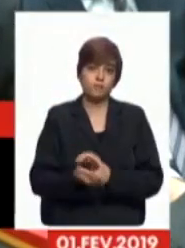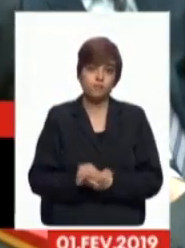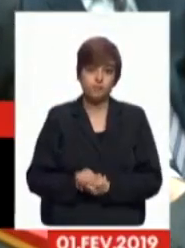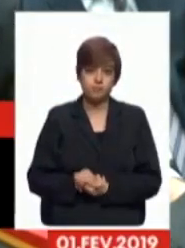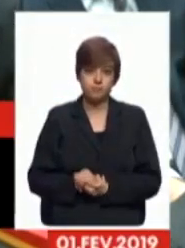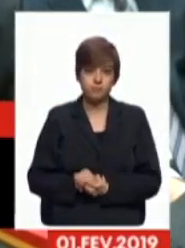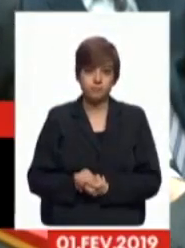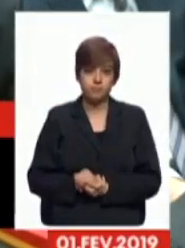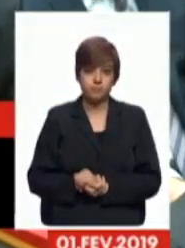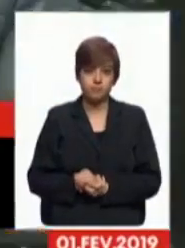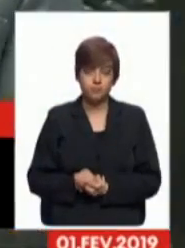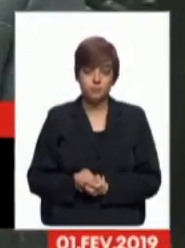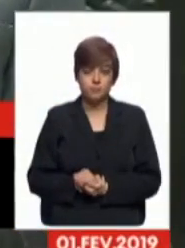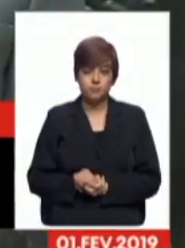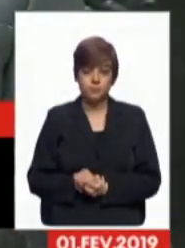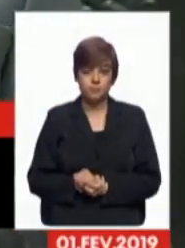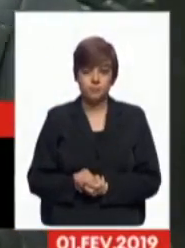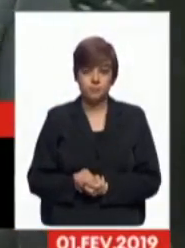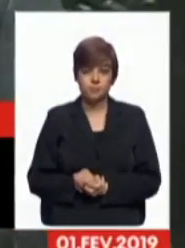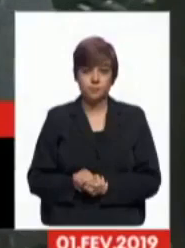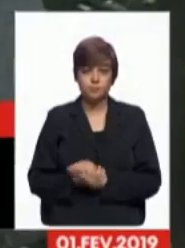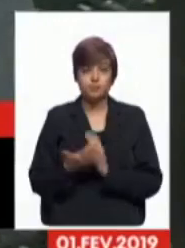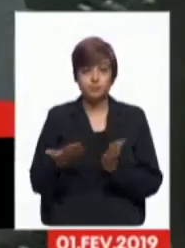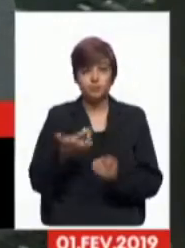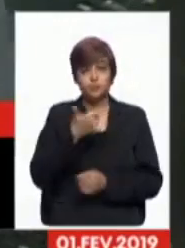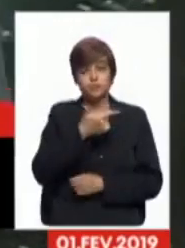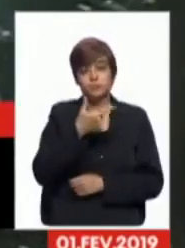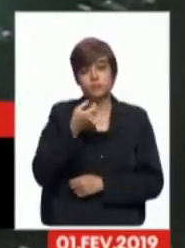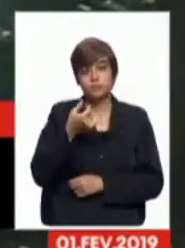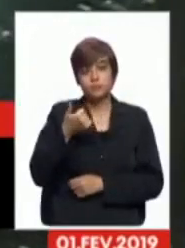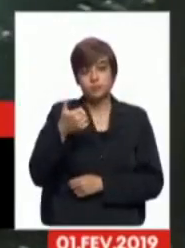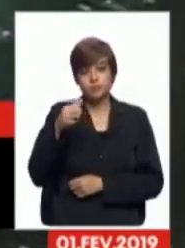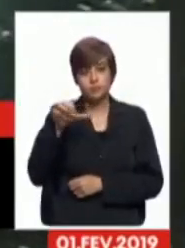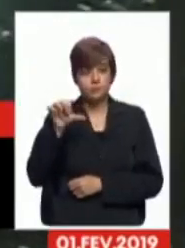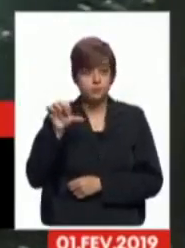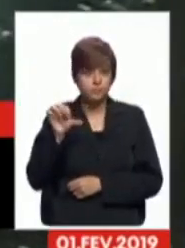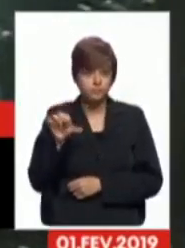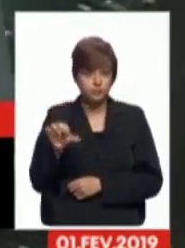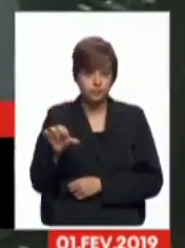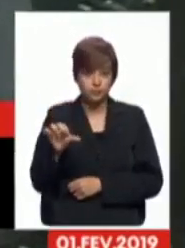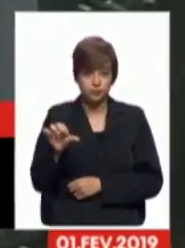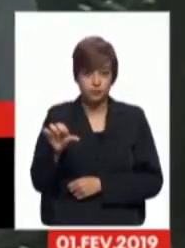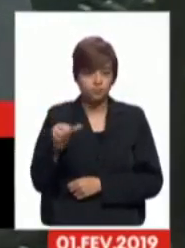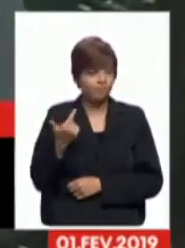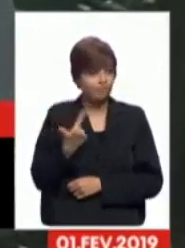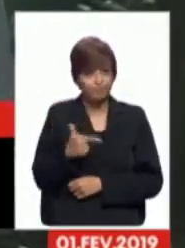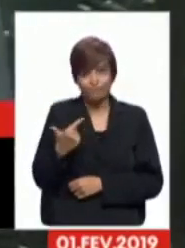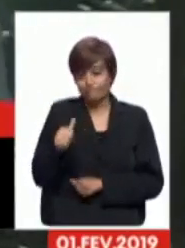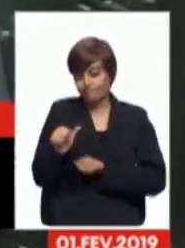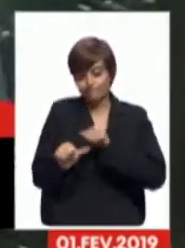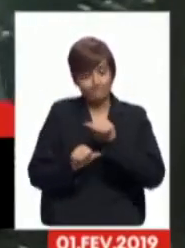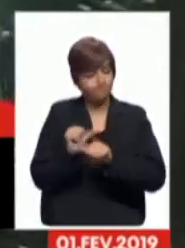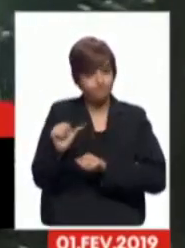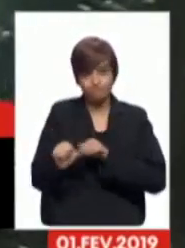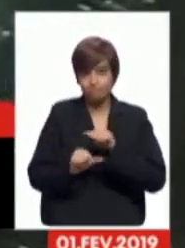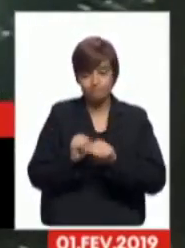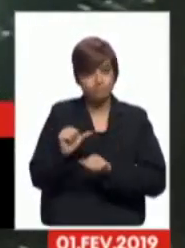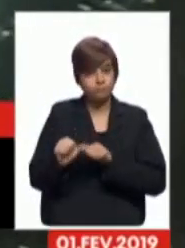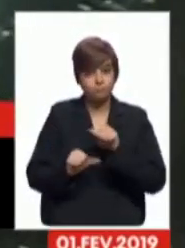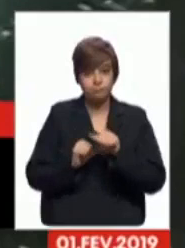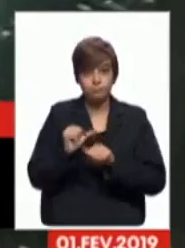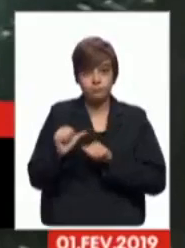E o cenário para 2019 não apresenta grandes alterações. A